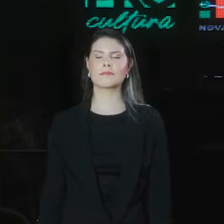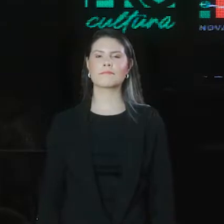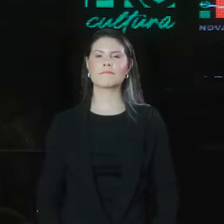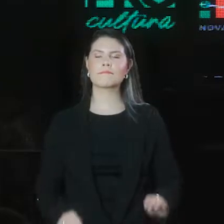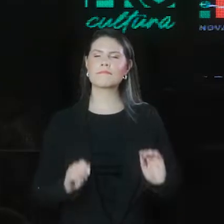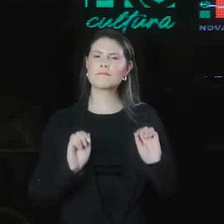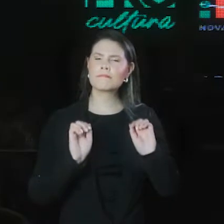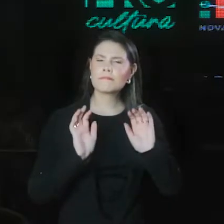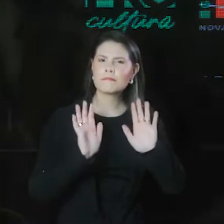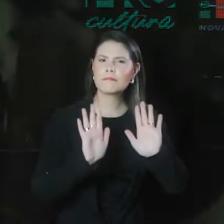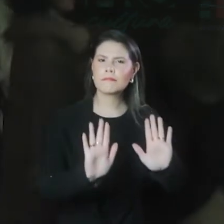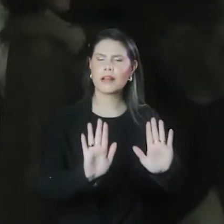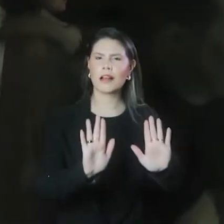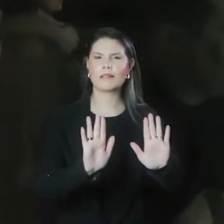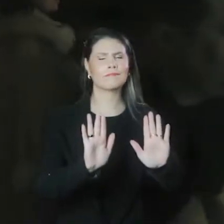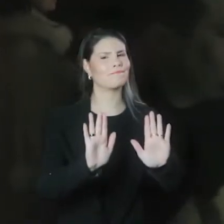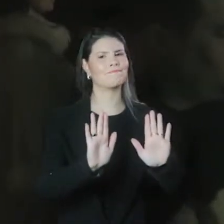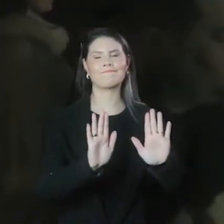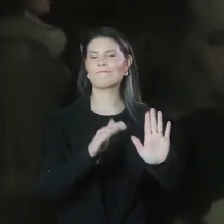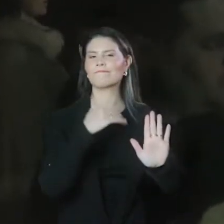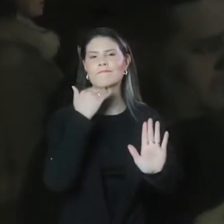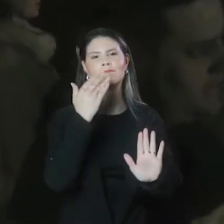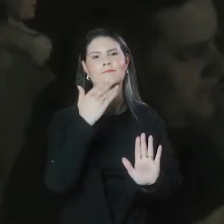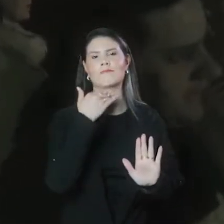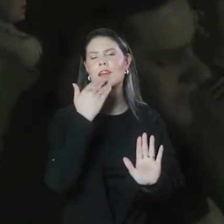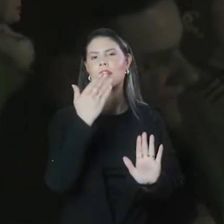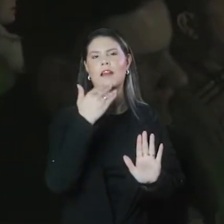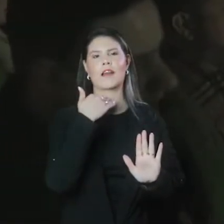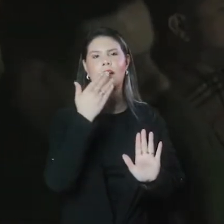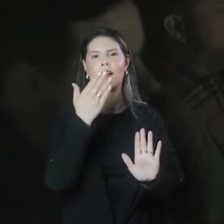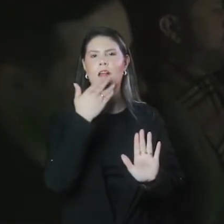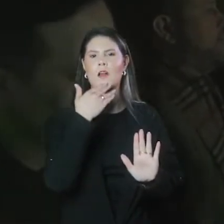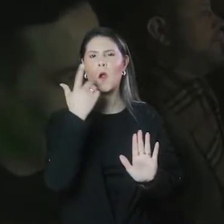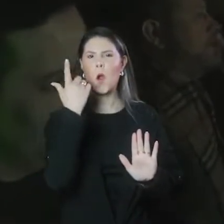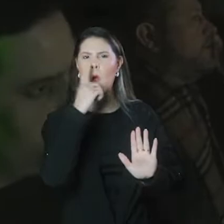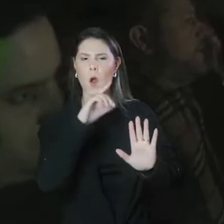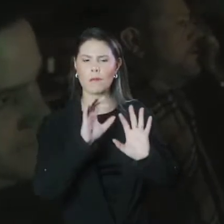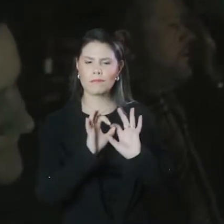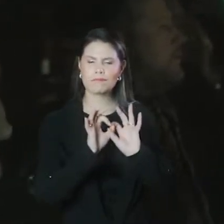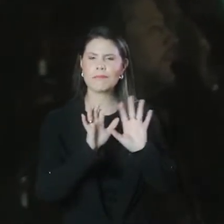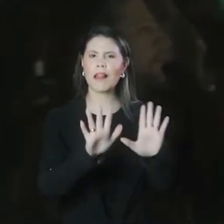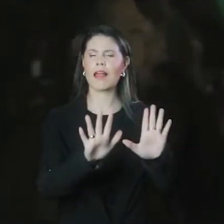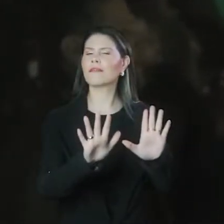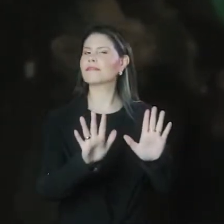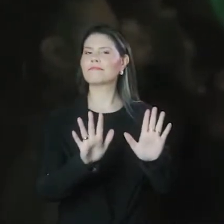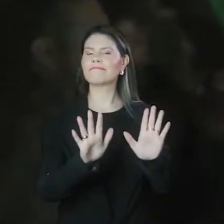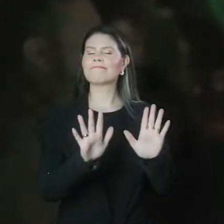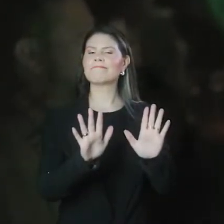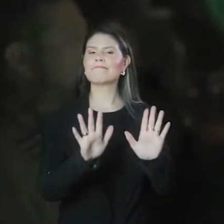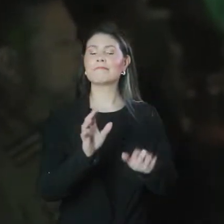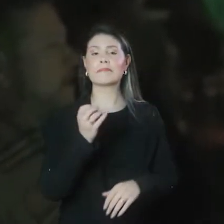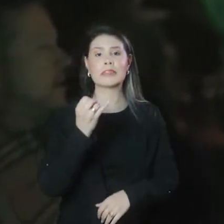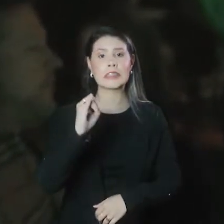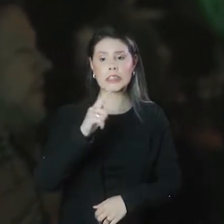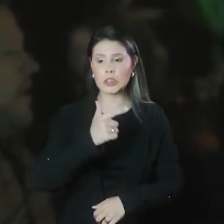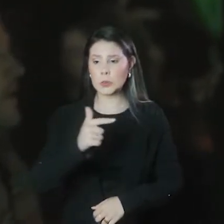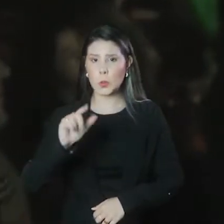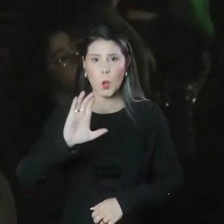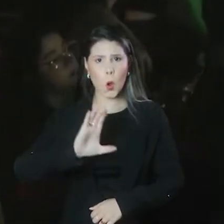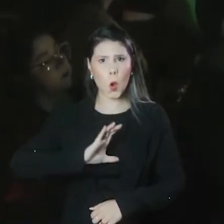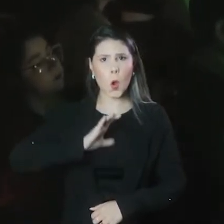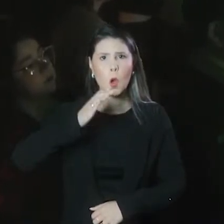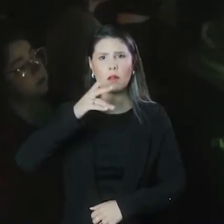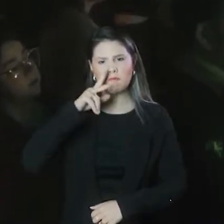mas não basta para ser livre, ser